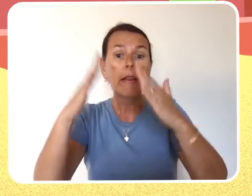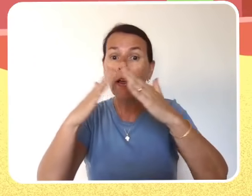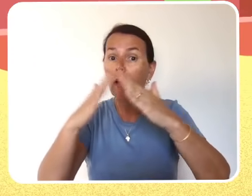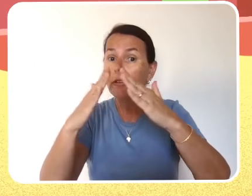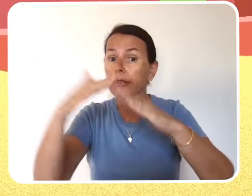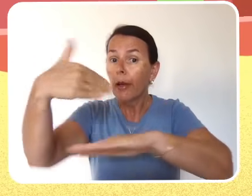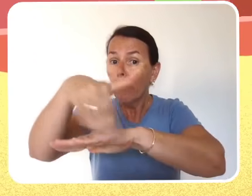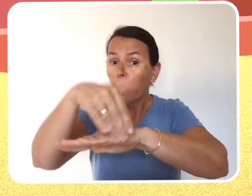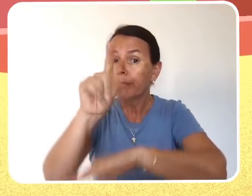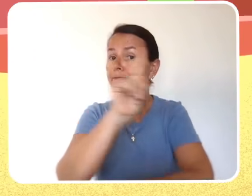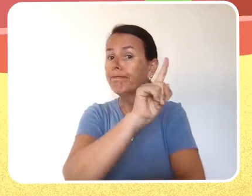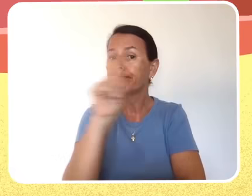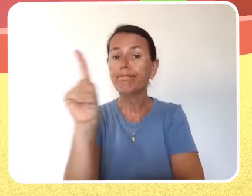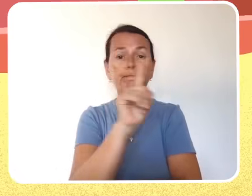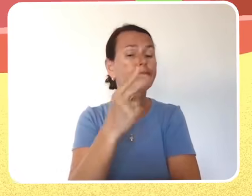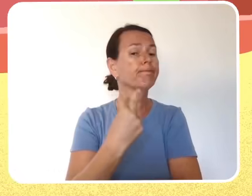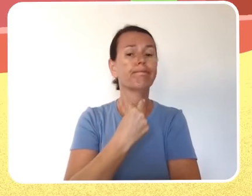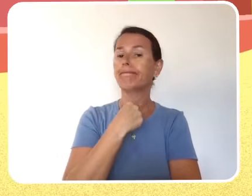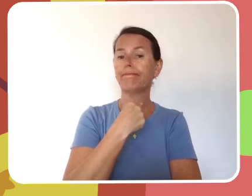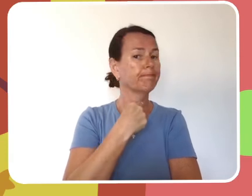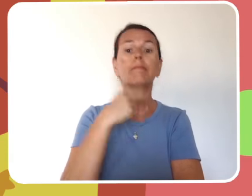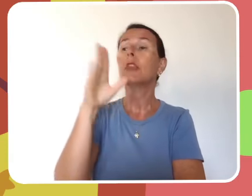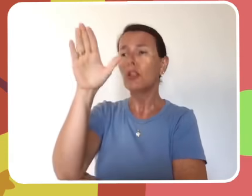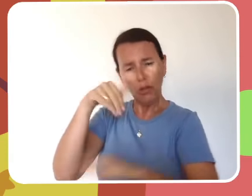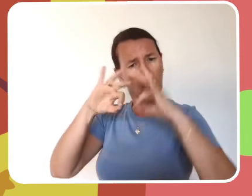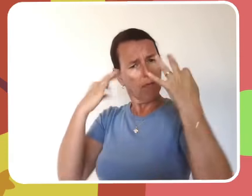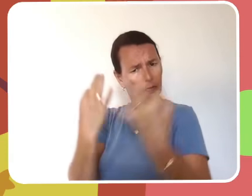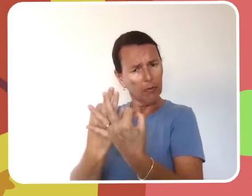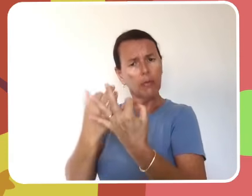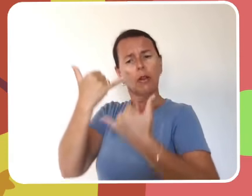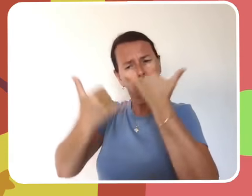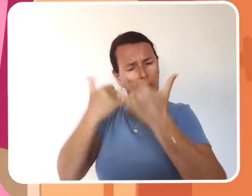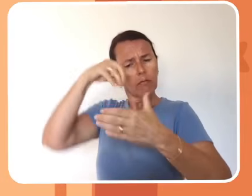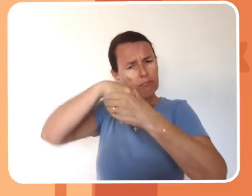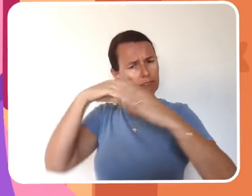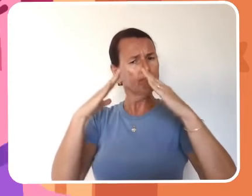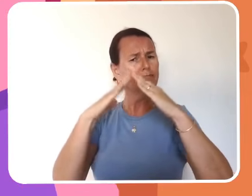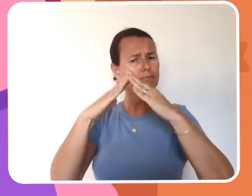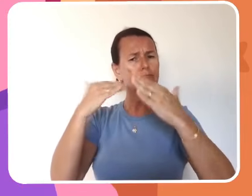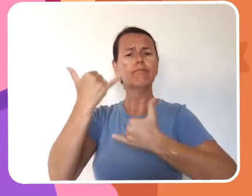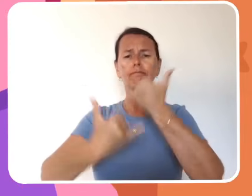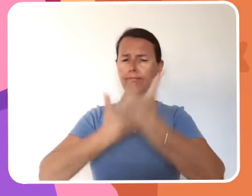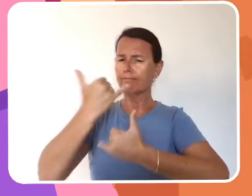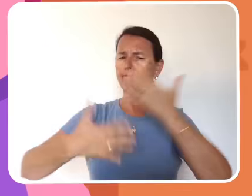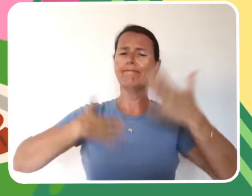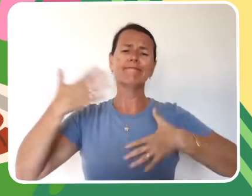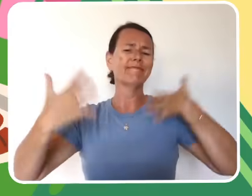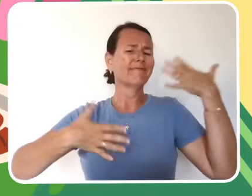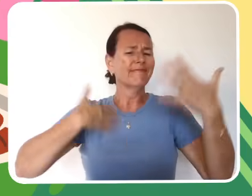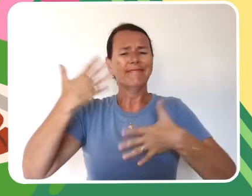Sair na rua não vai dar, chame a família pra